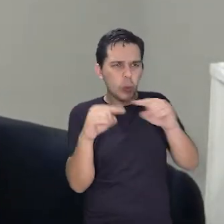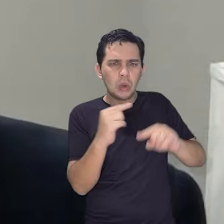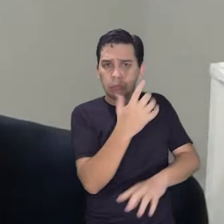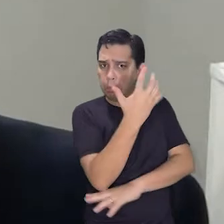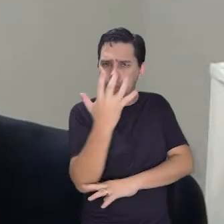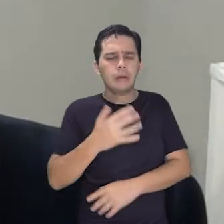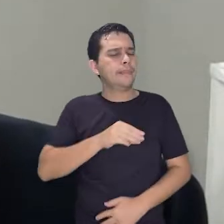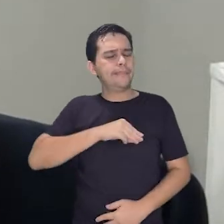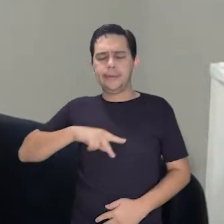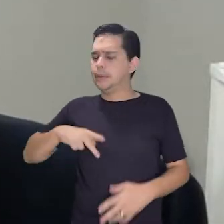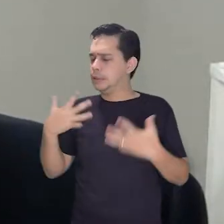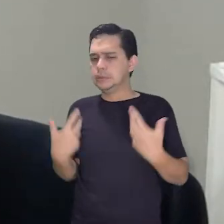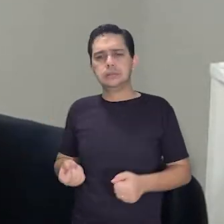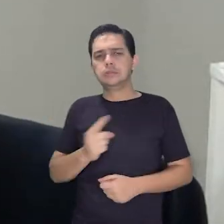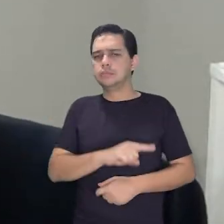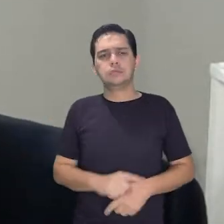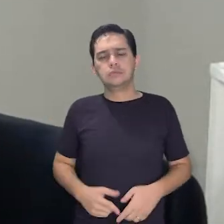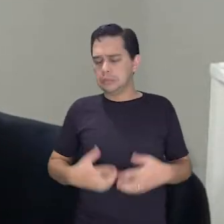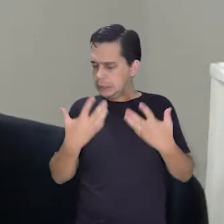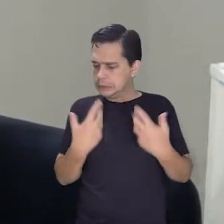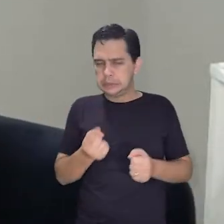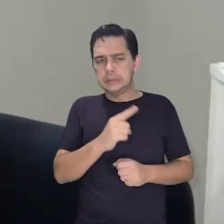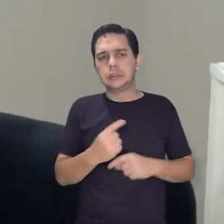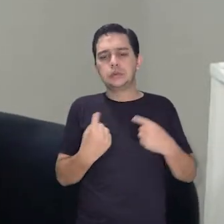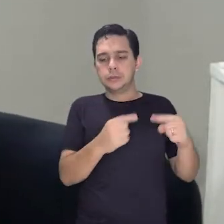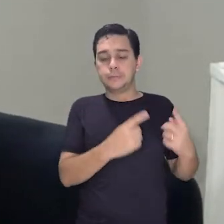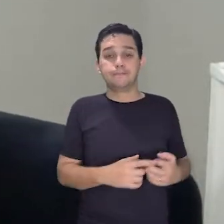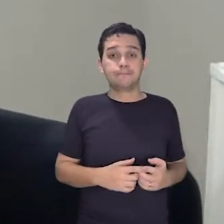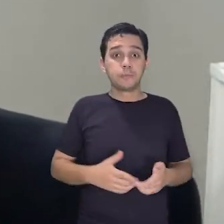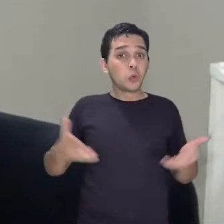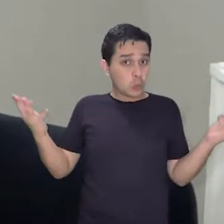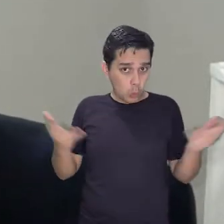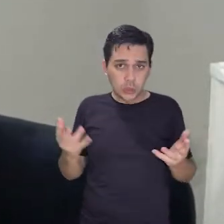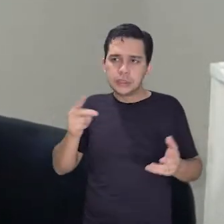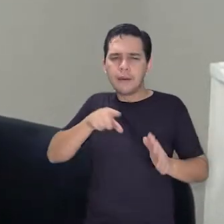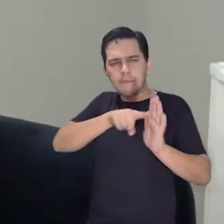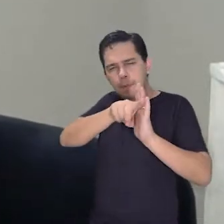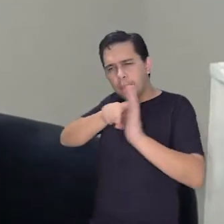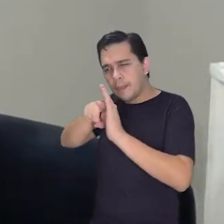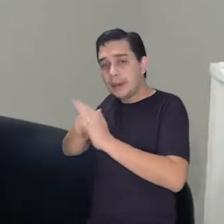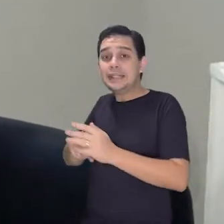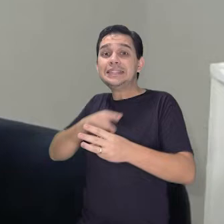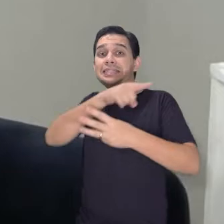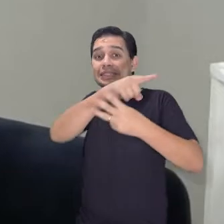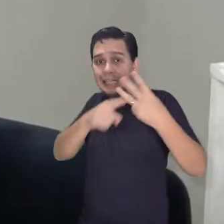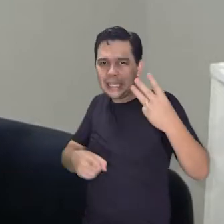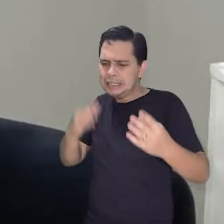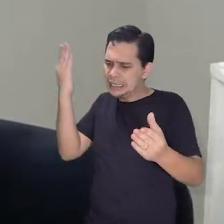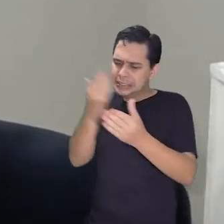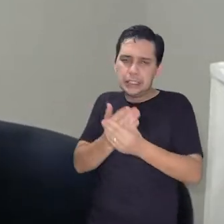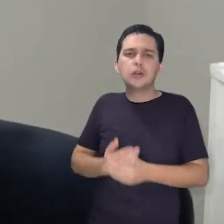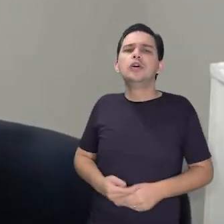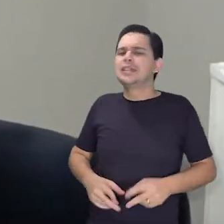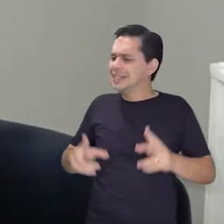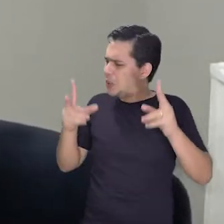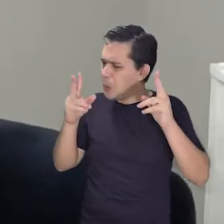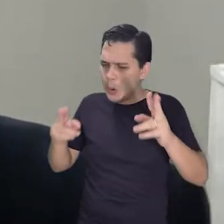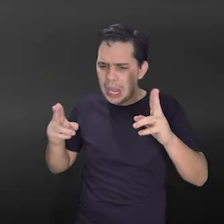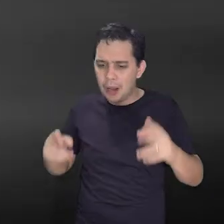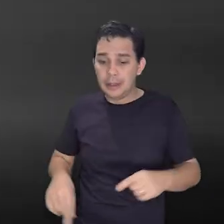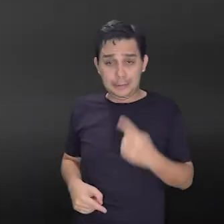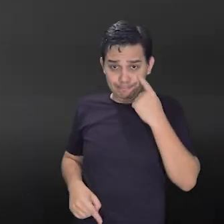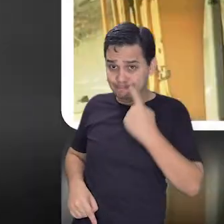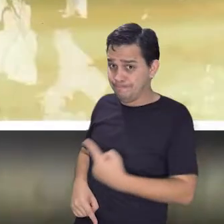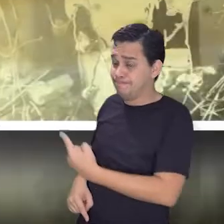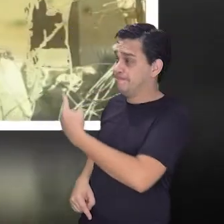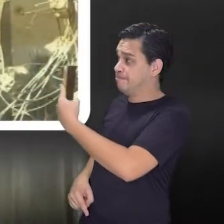de Maçambaba quanto do Parque Estadual da Costa do Sol. Hoje nós temos 3 ações pendentes de julgamento dessa mesma